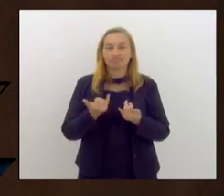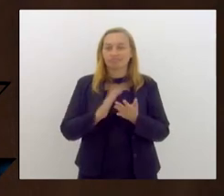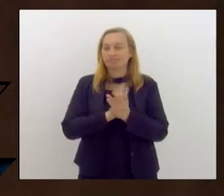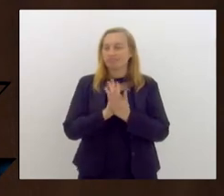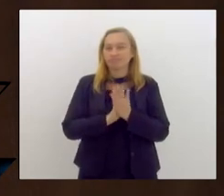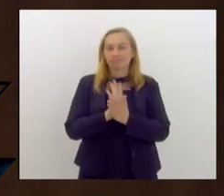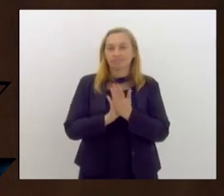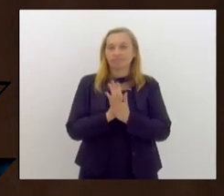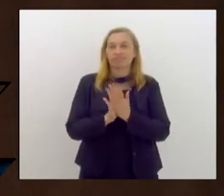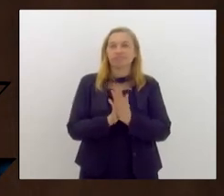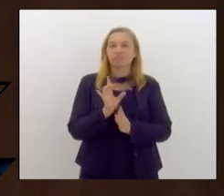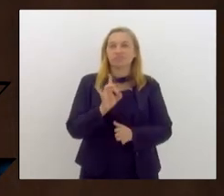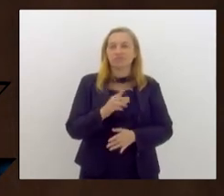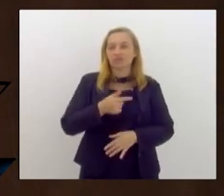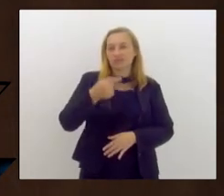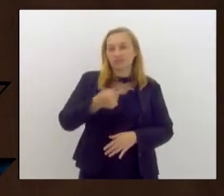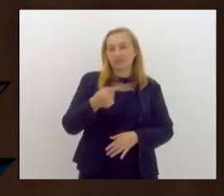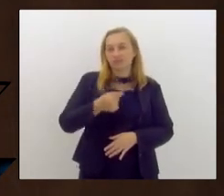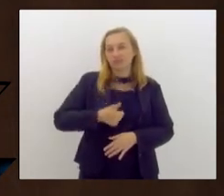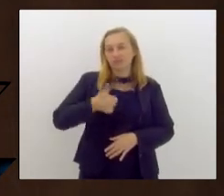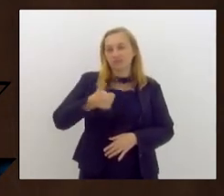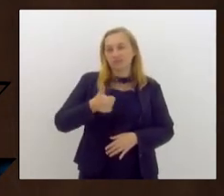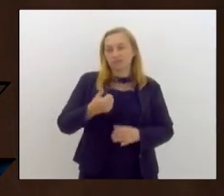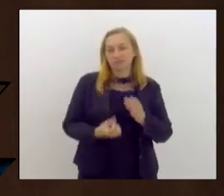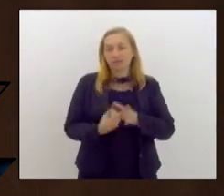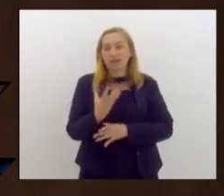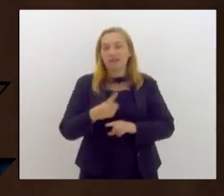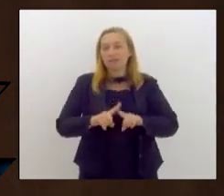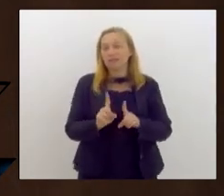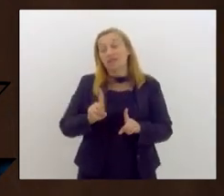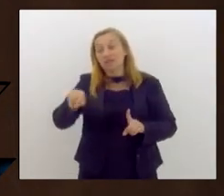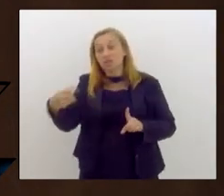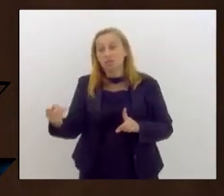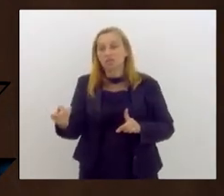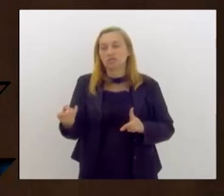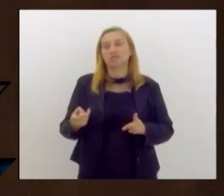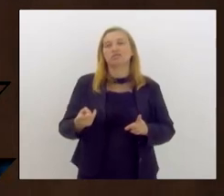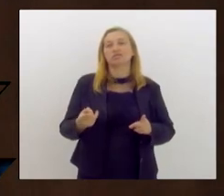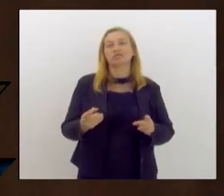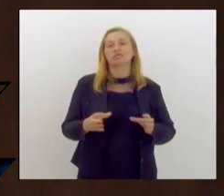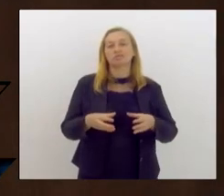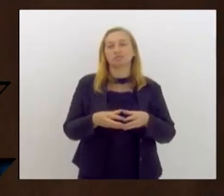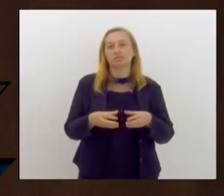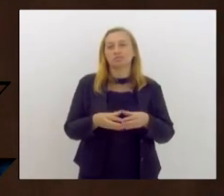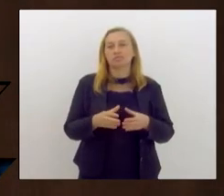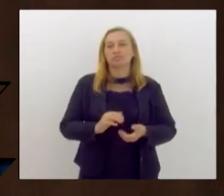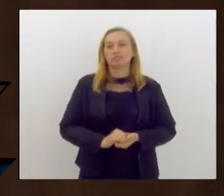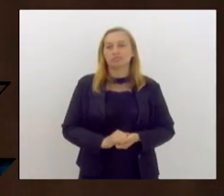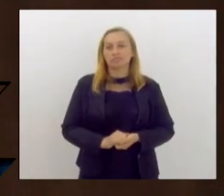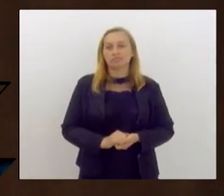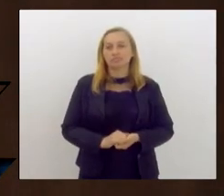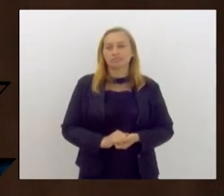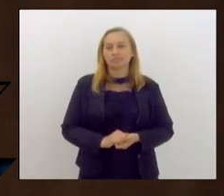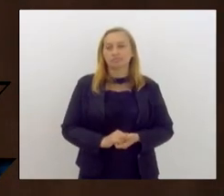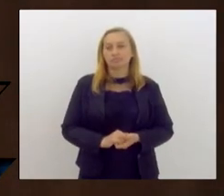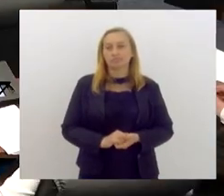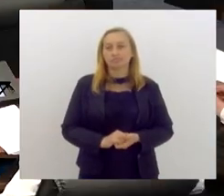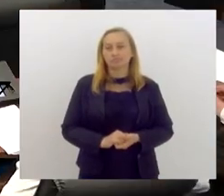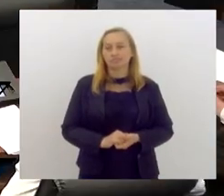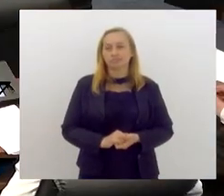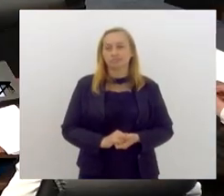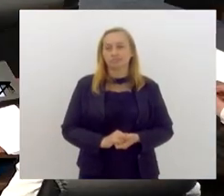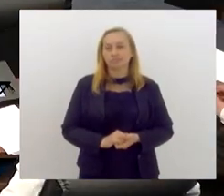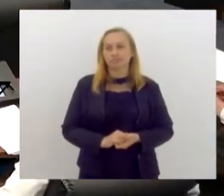foram publicadas só as 7 primeiras que vão ser instaladas, mas tem as outras. O projeto já aprovado. Toda vez que tem